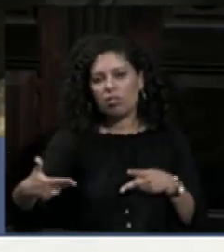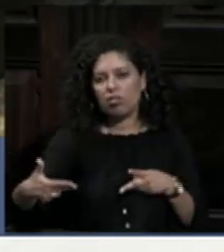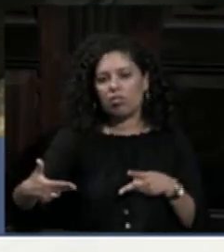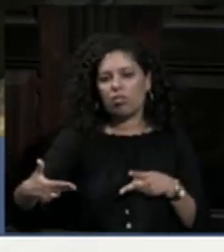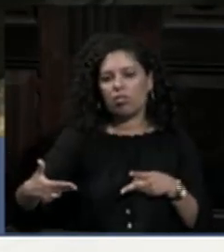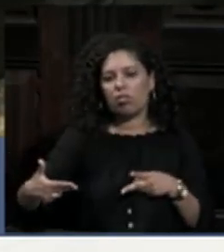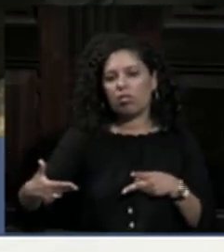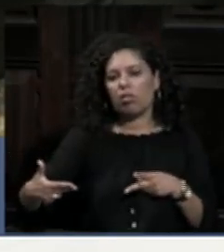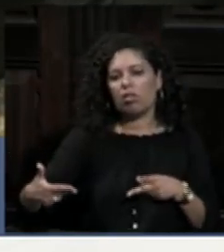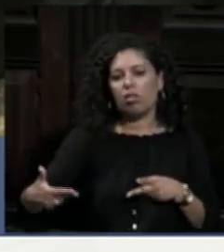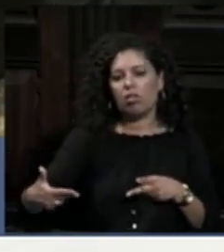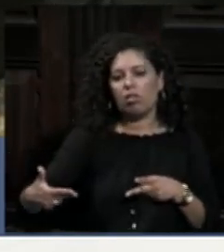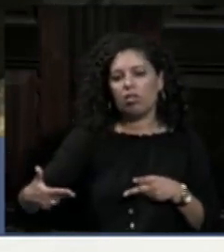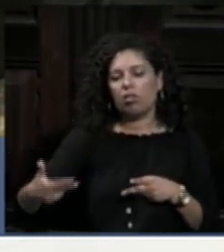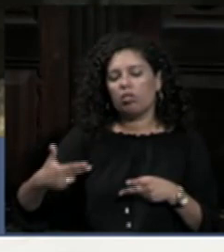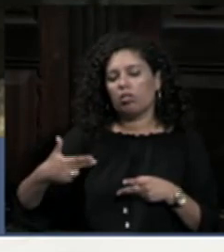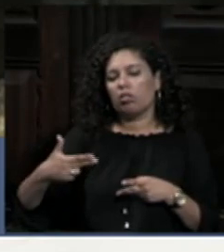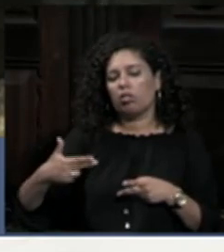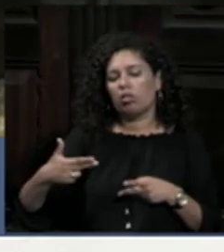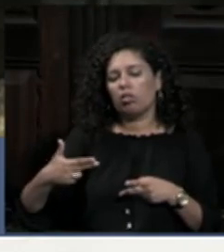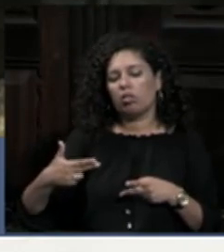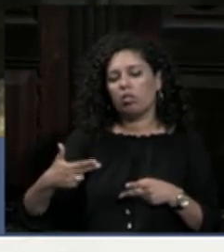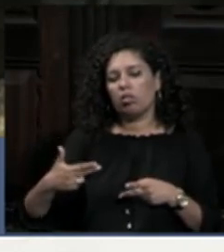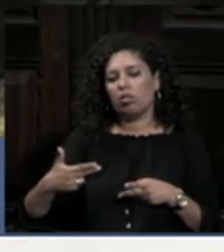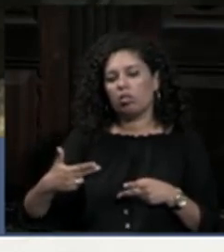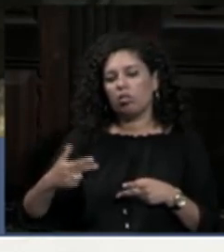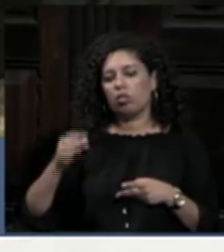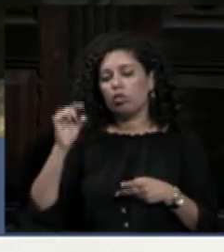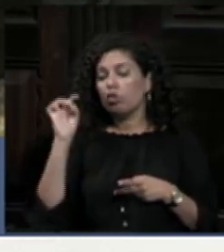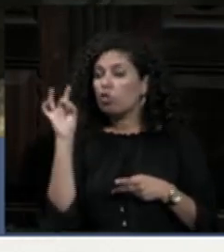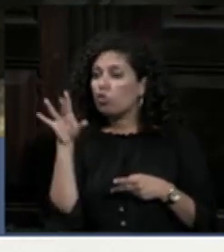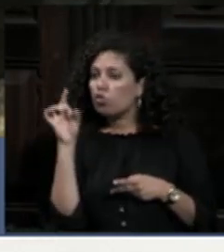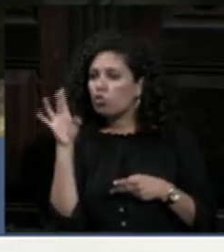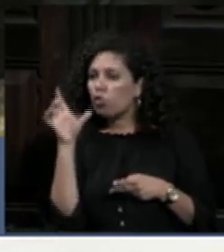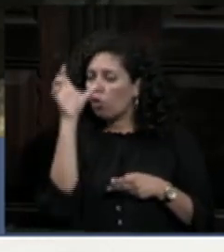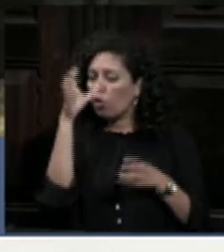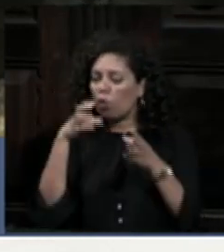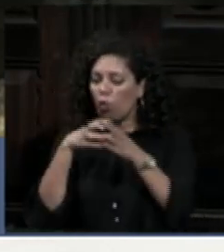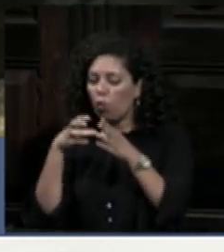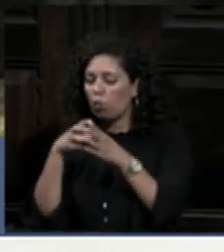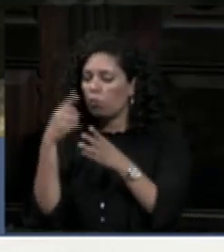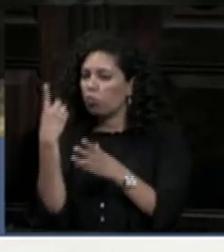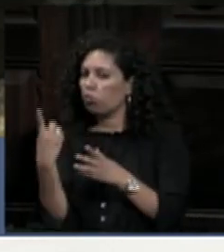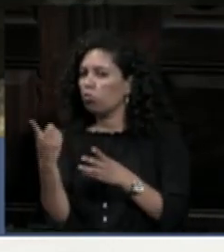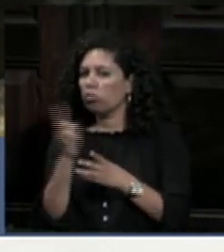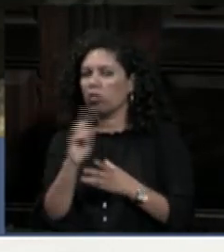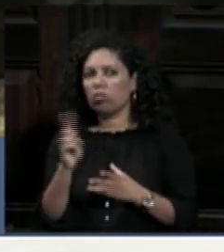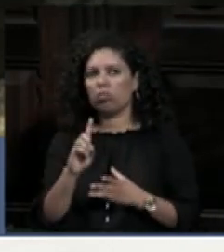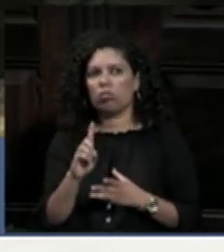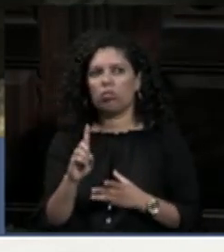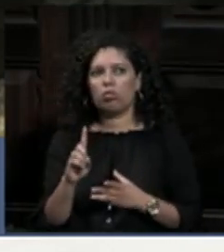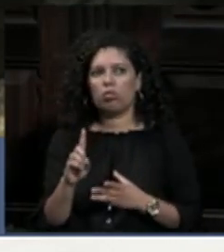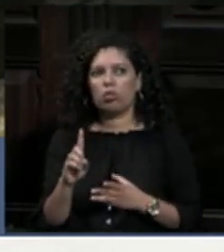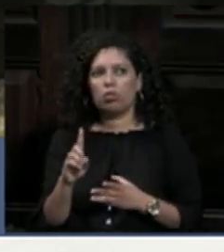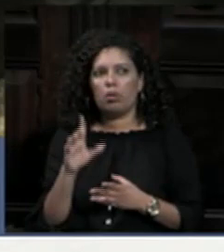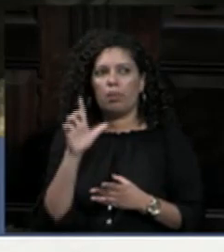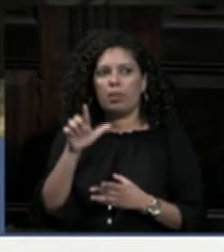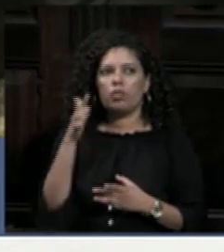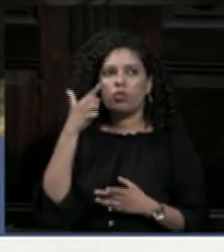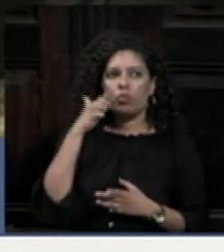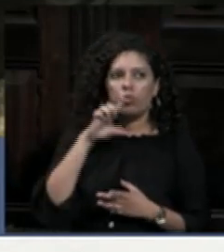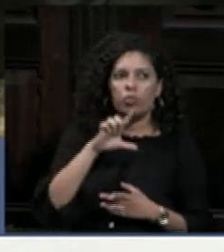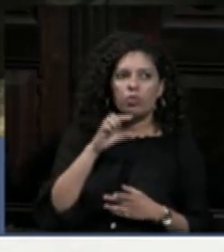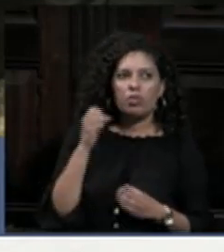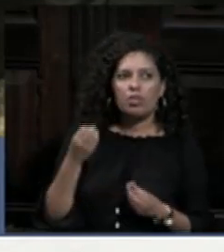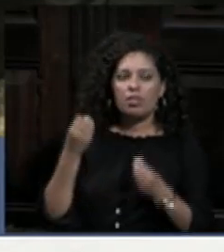não simplesmente aos destinatário das cordas mas consegue dar uma